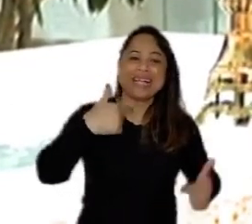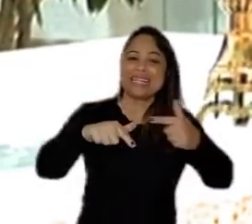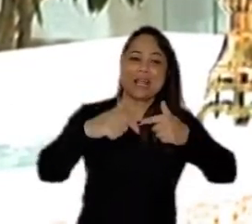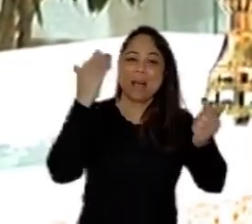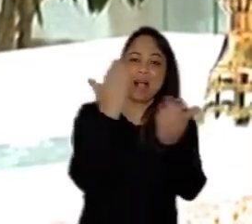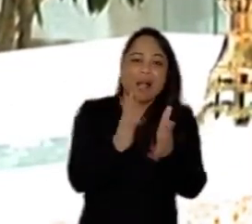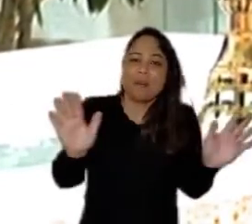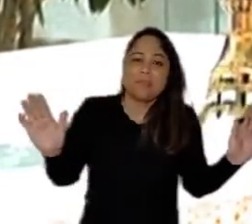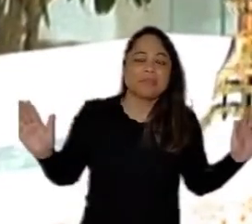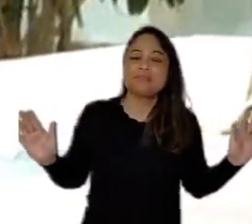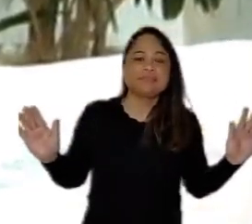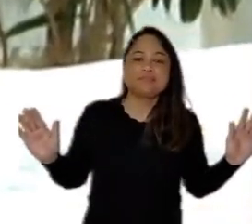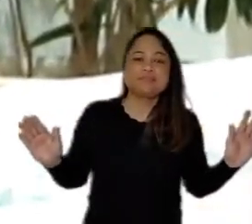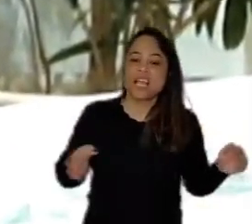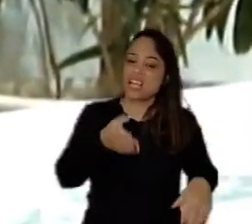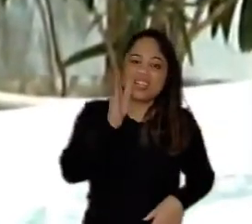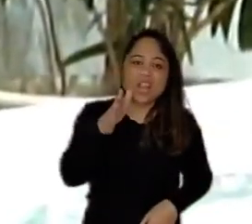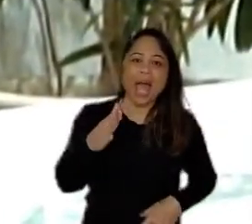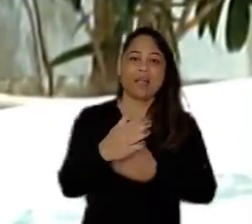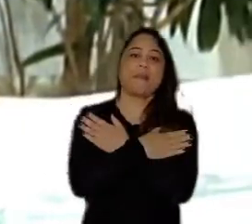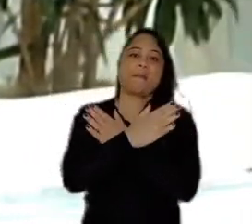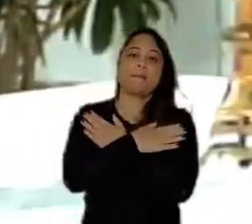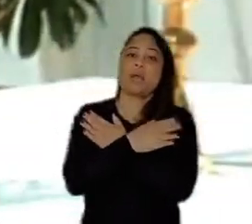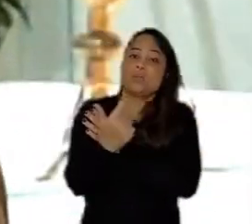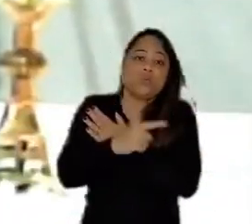dizer para quem está do seu lado.